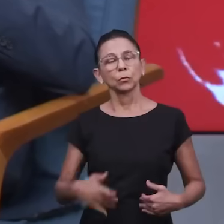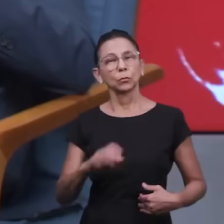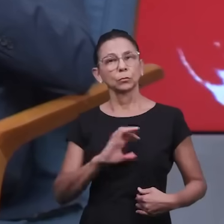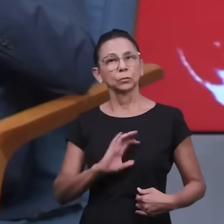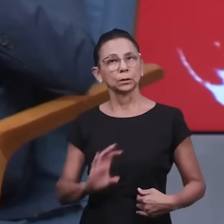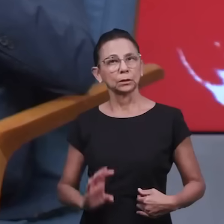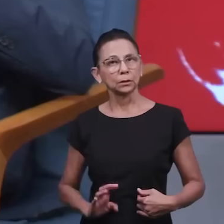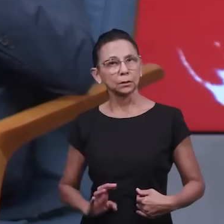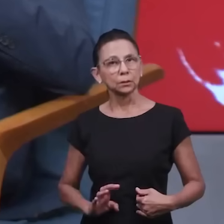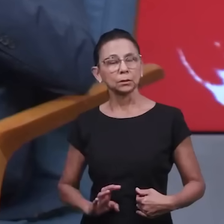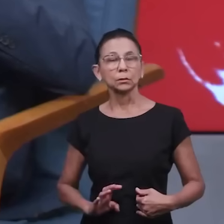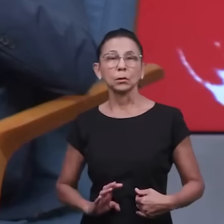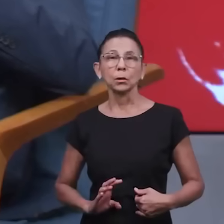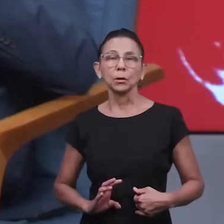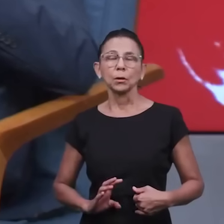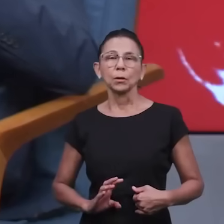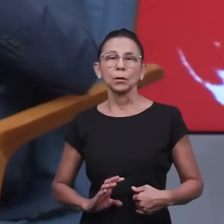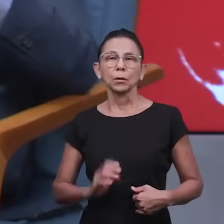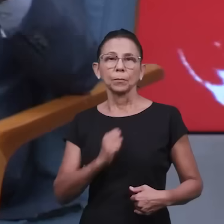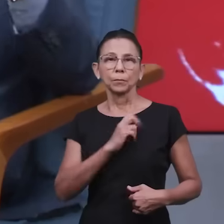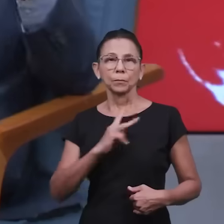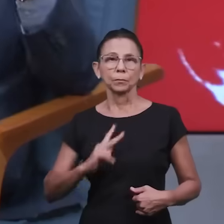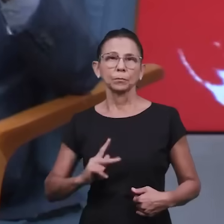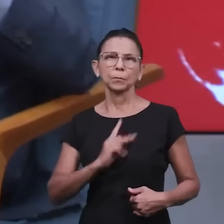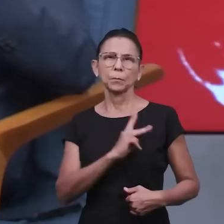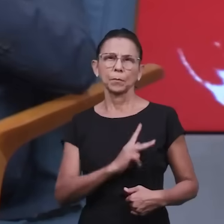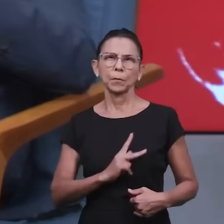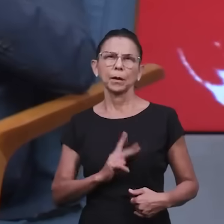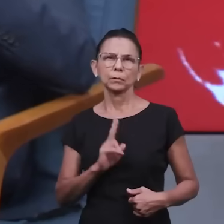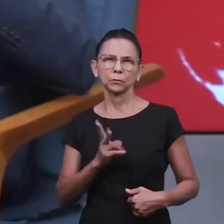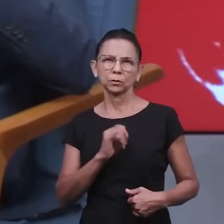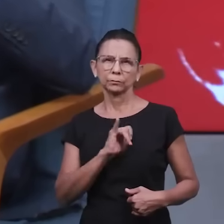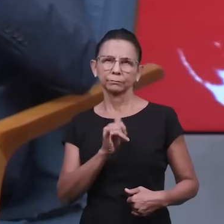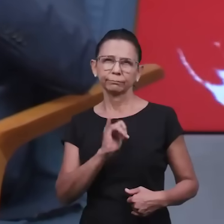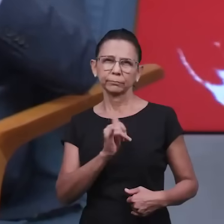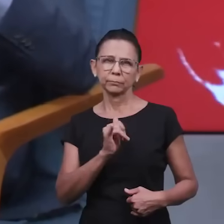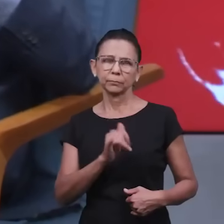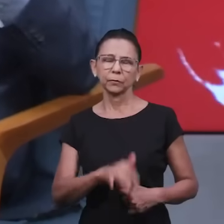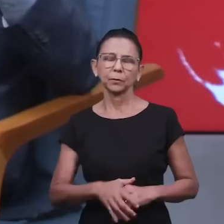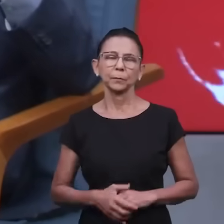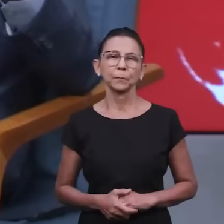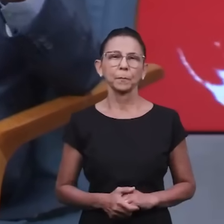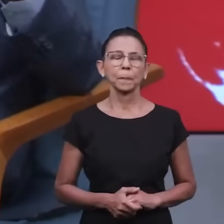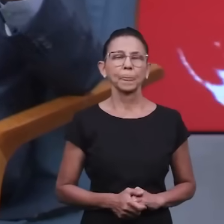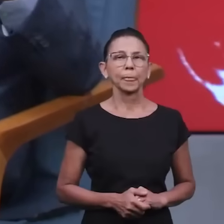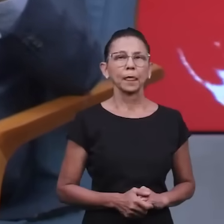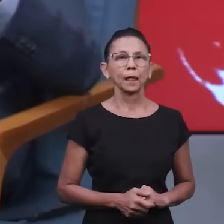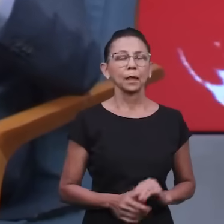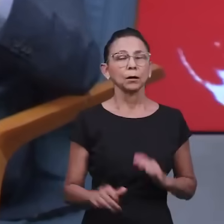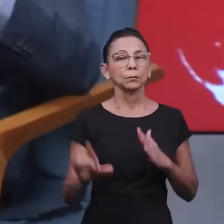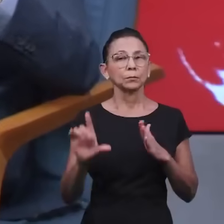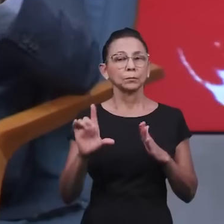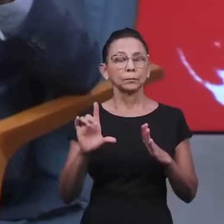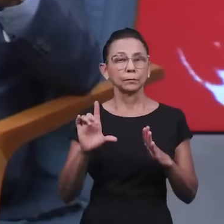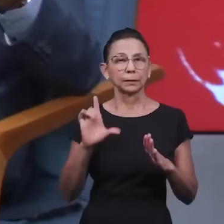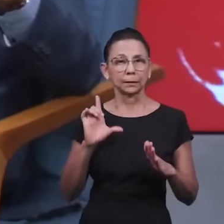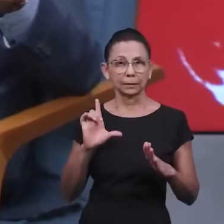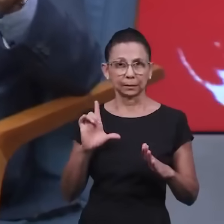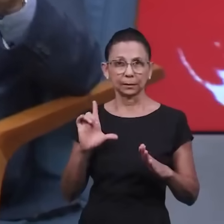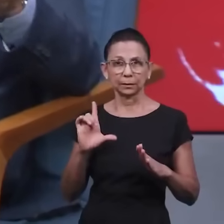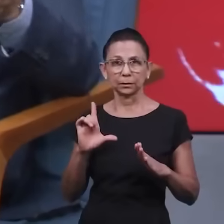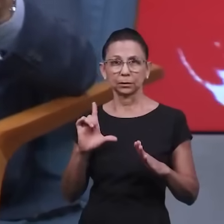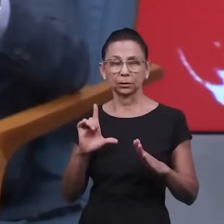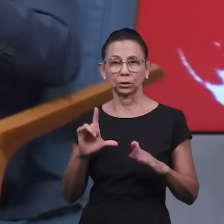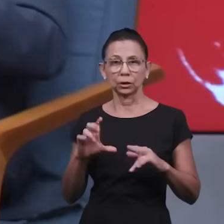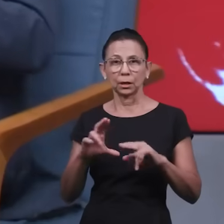pelo apóstolo Paulo, mas antes a forma de atuação da